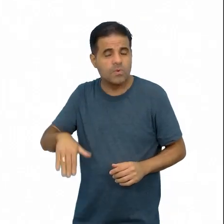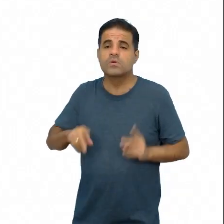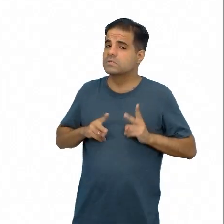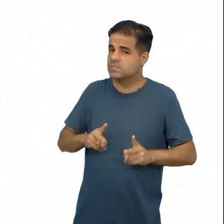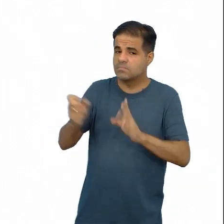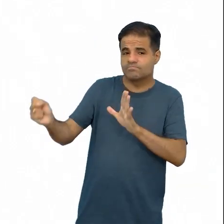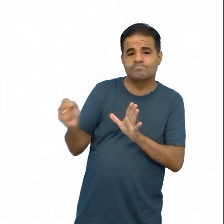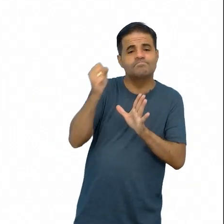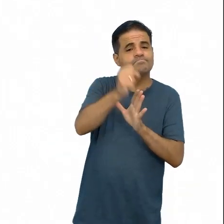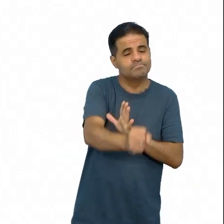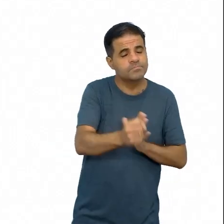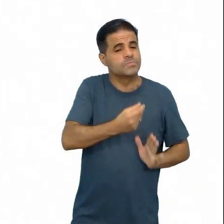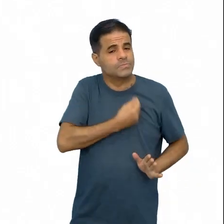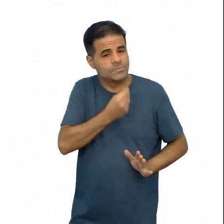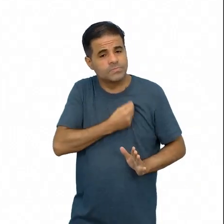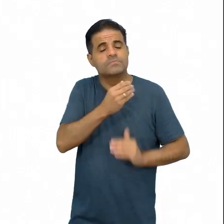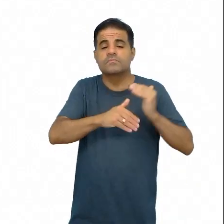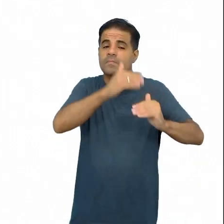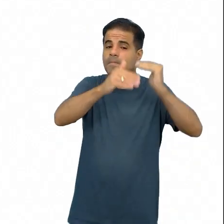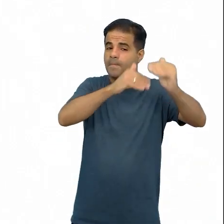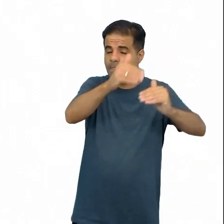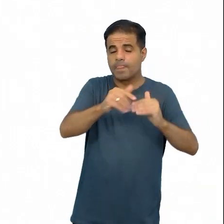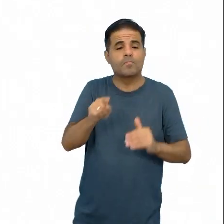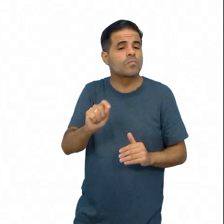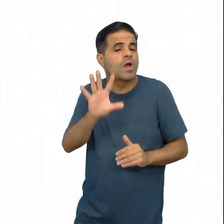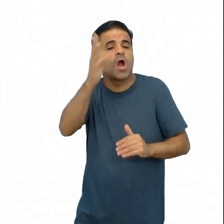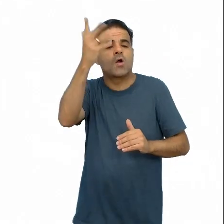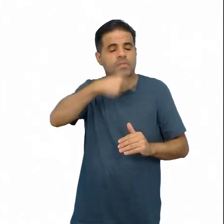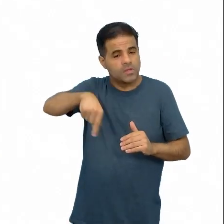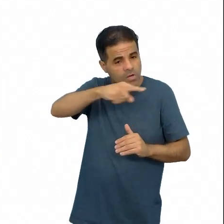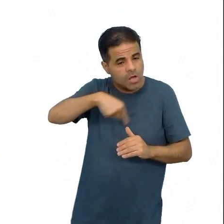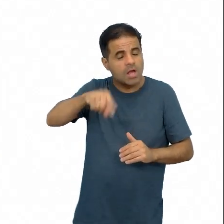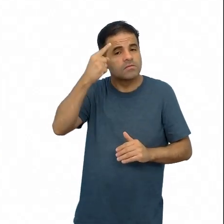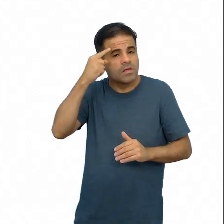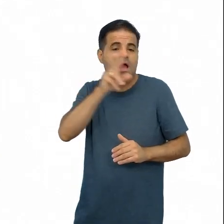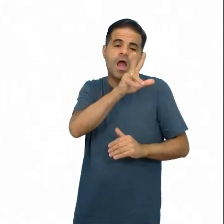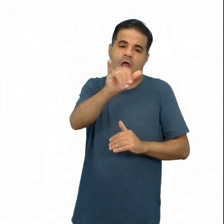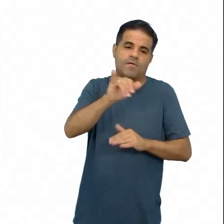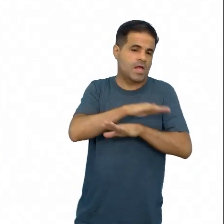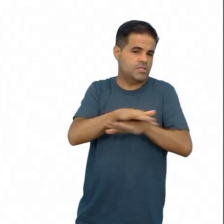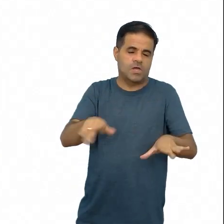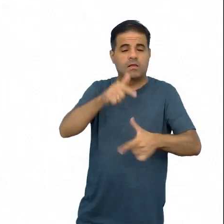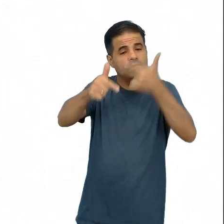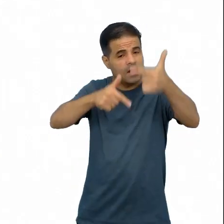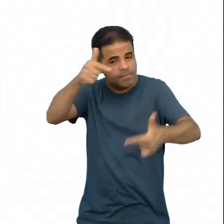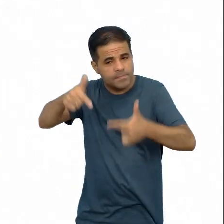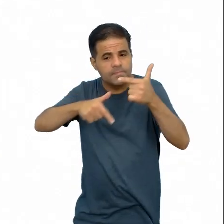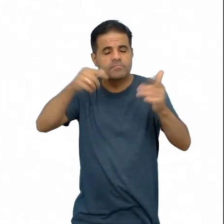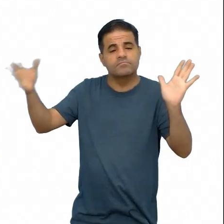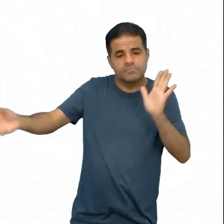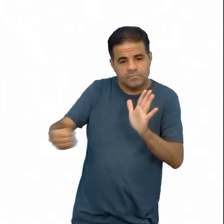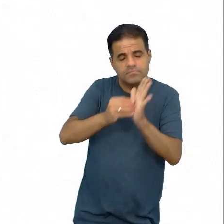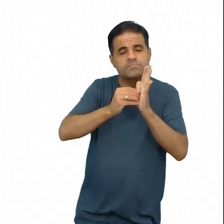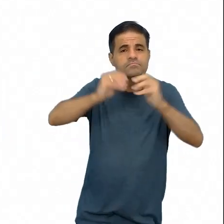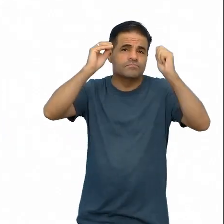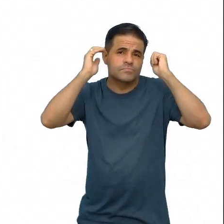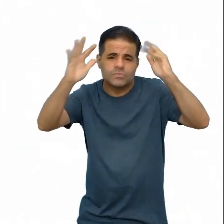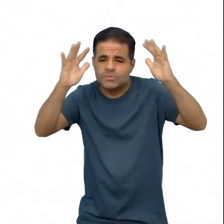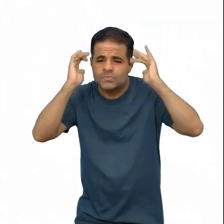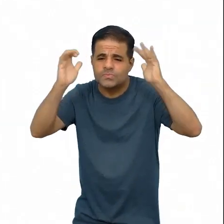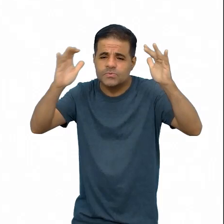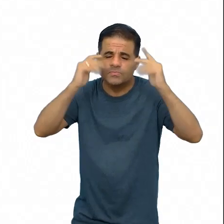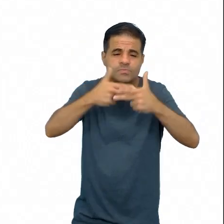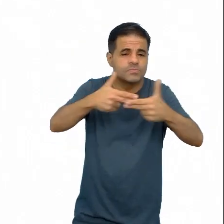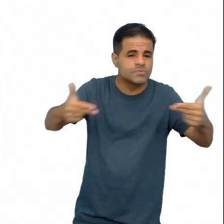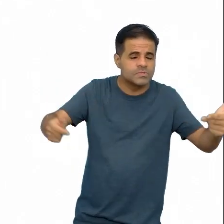sendo colocado ativamente no processo, né? O que acontece para nós? Ele vai simplesmente trabalhar como são indispensáveis, tem coisas que a